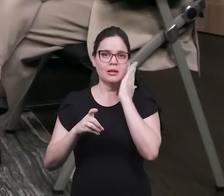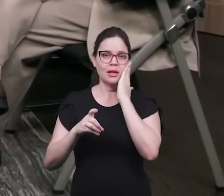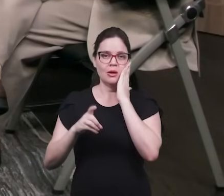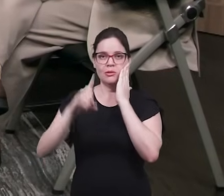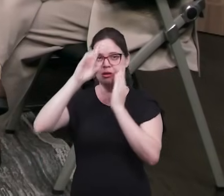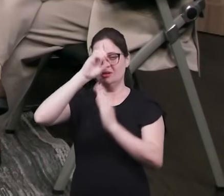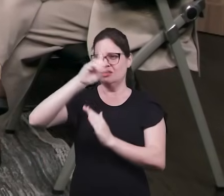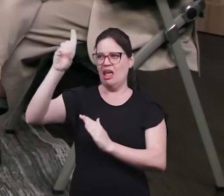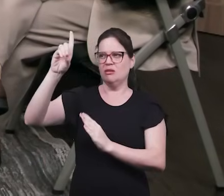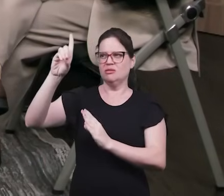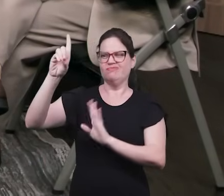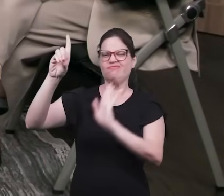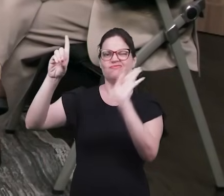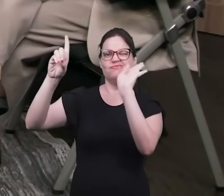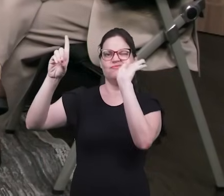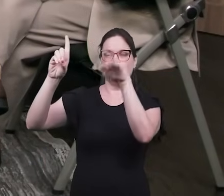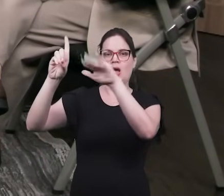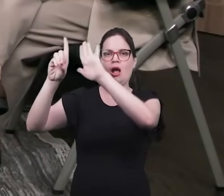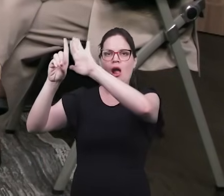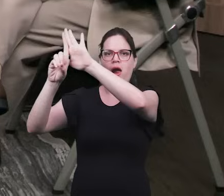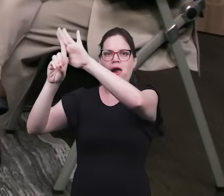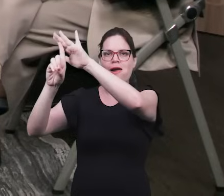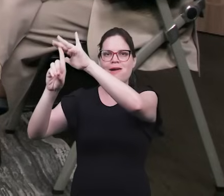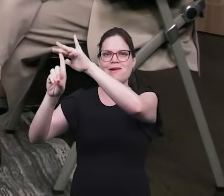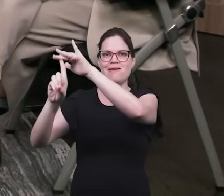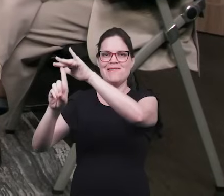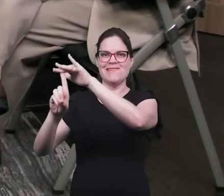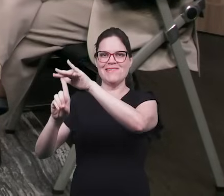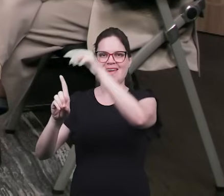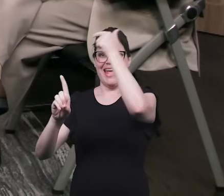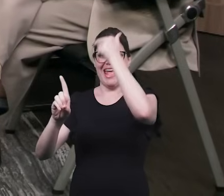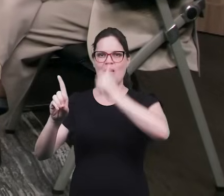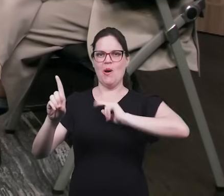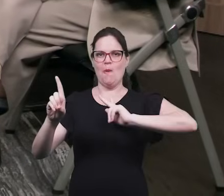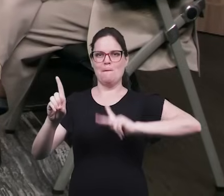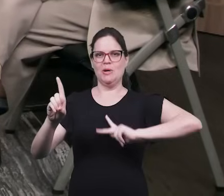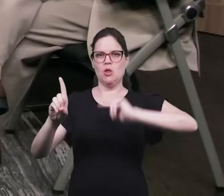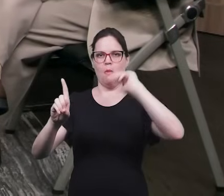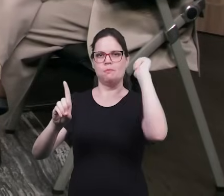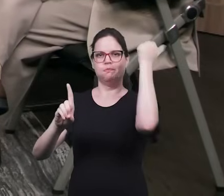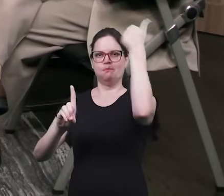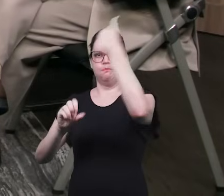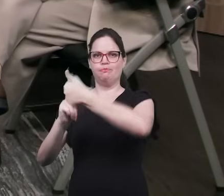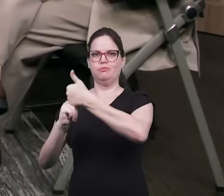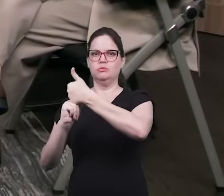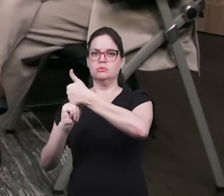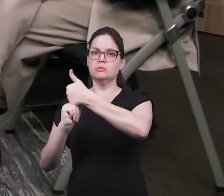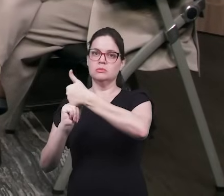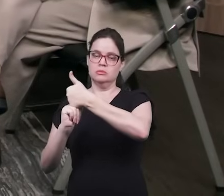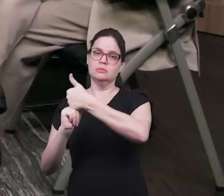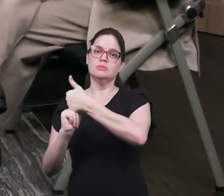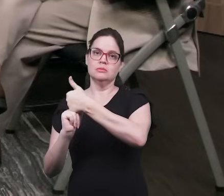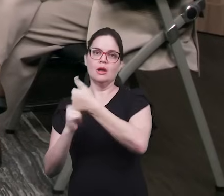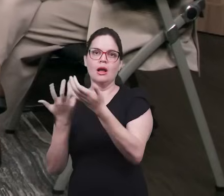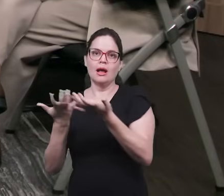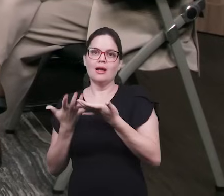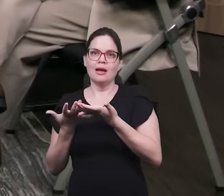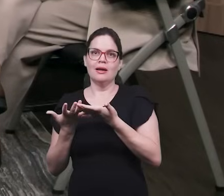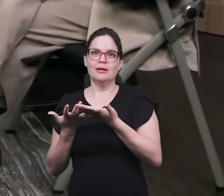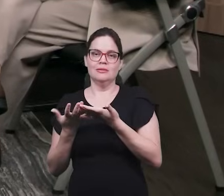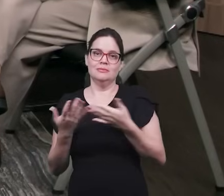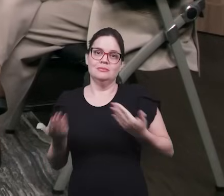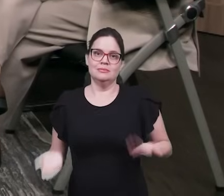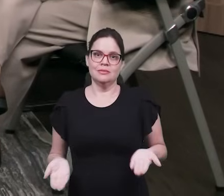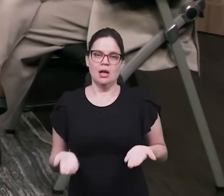quer sobrepujar. Ele quer achar que ele vai muito além. E